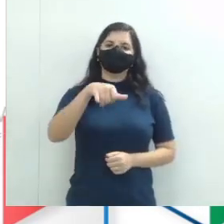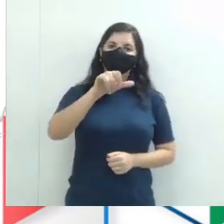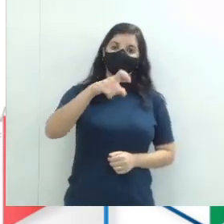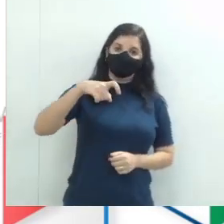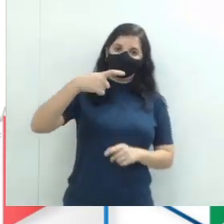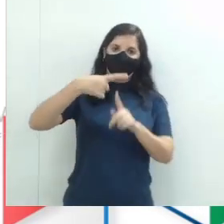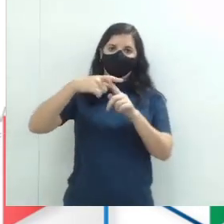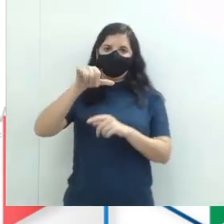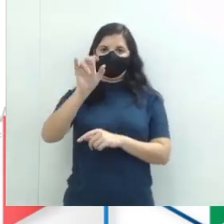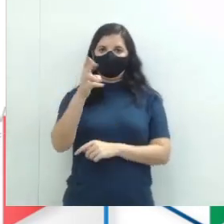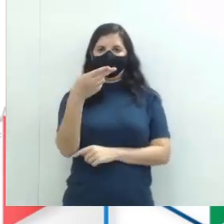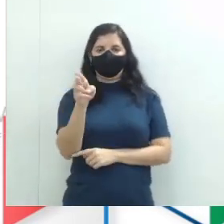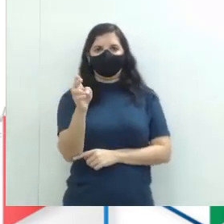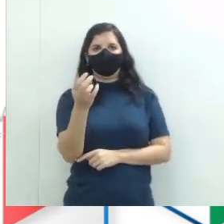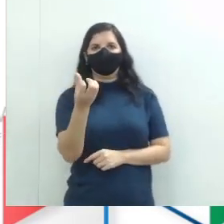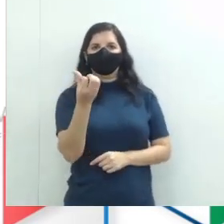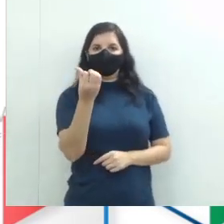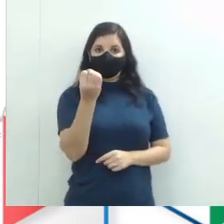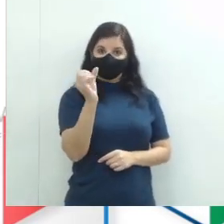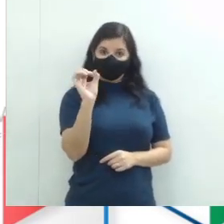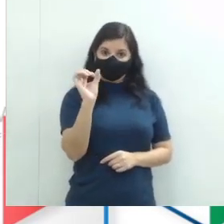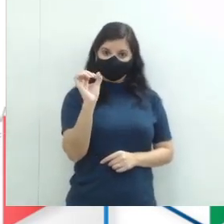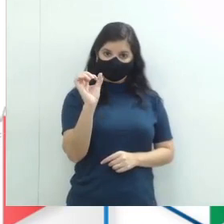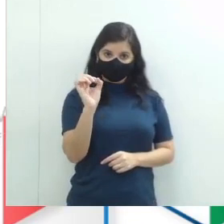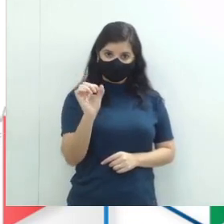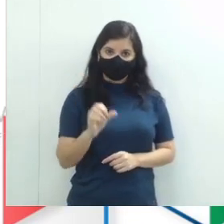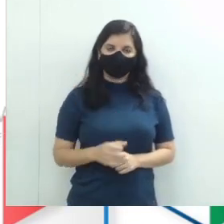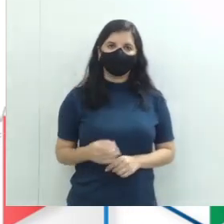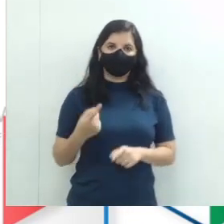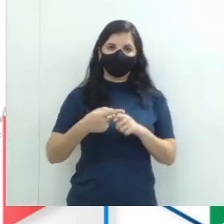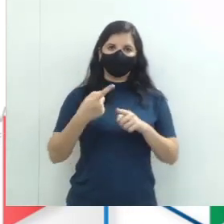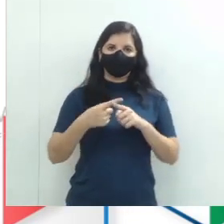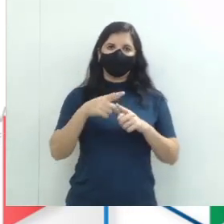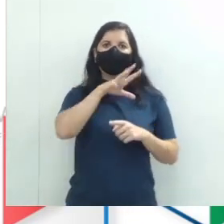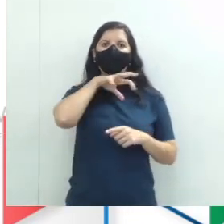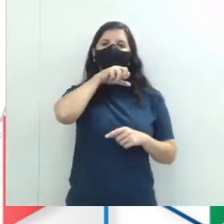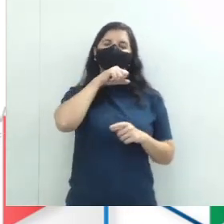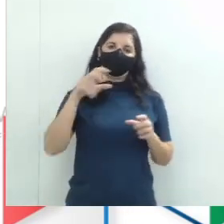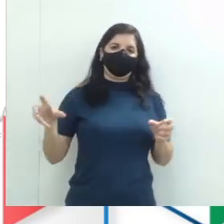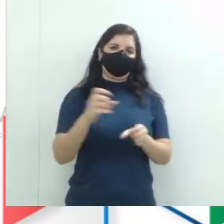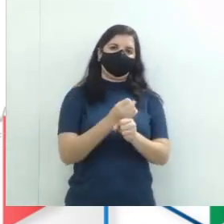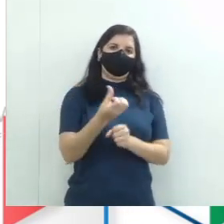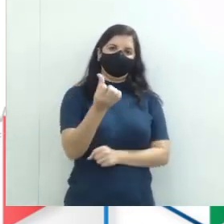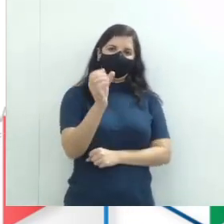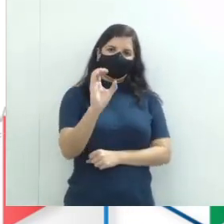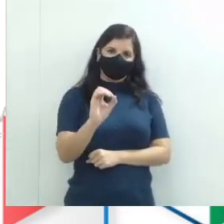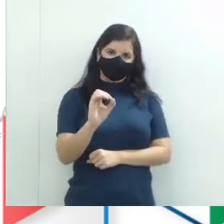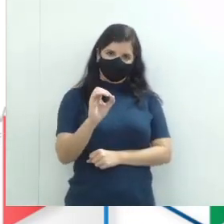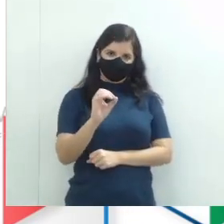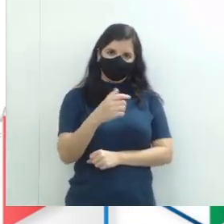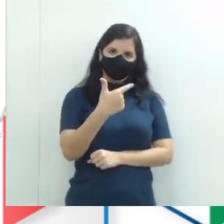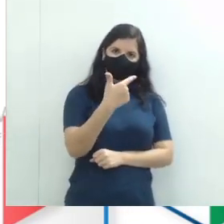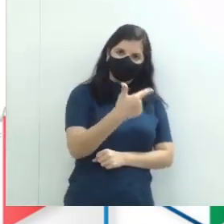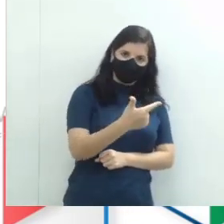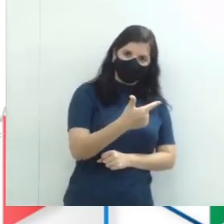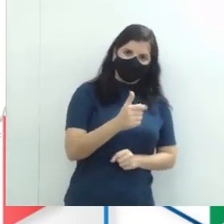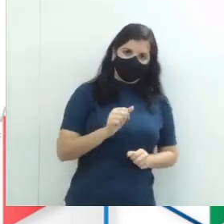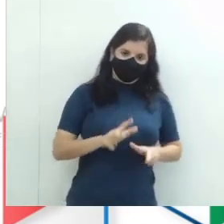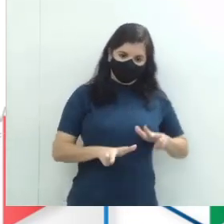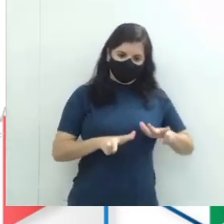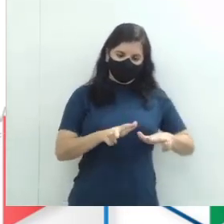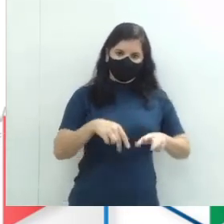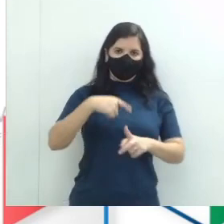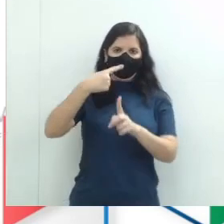X mais y, 60, porque são 60 animais por cabeça, e duas patas